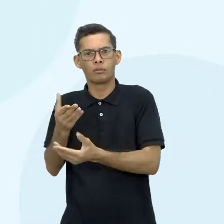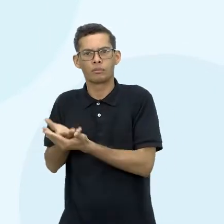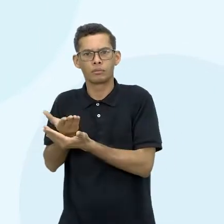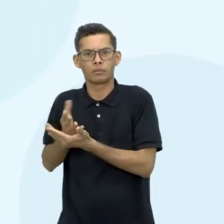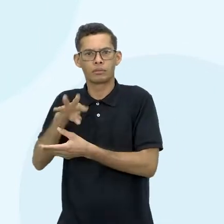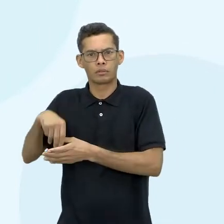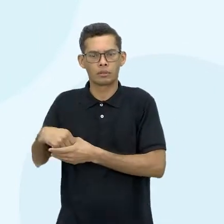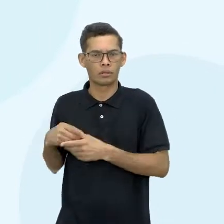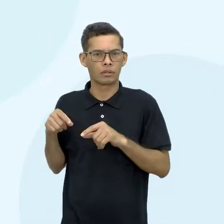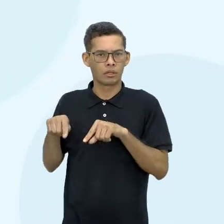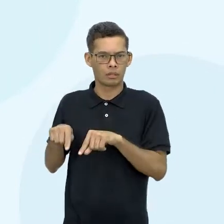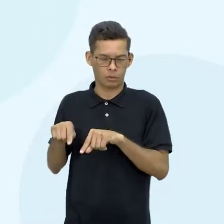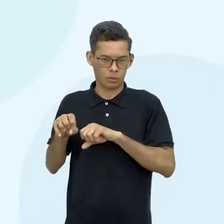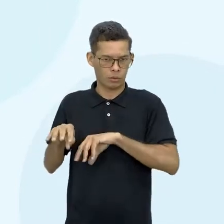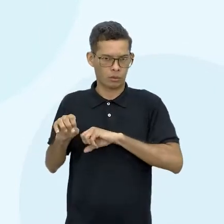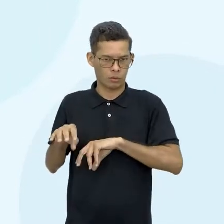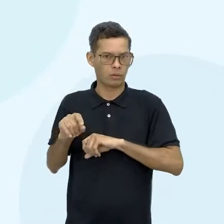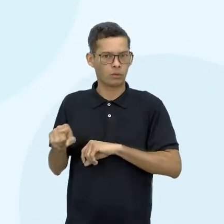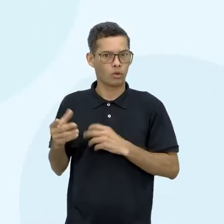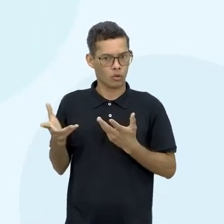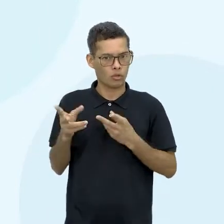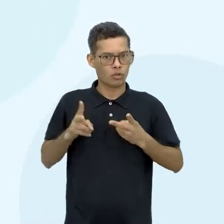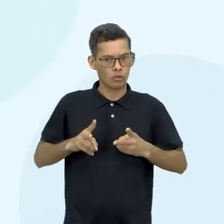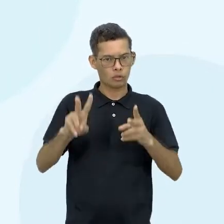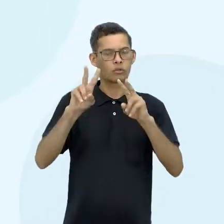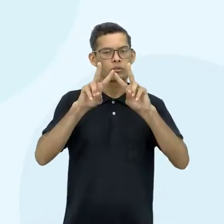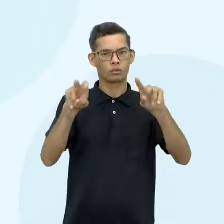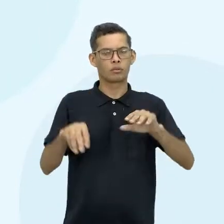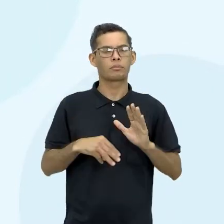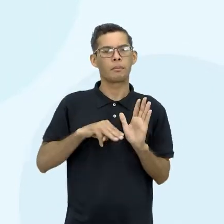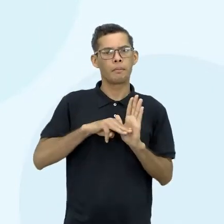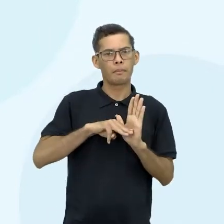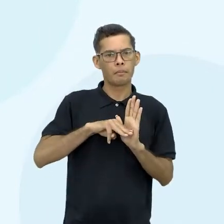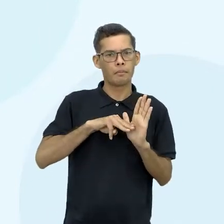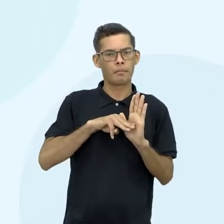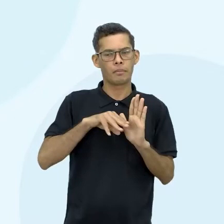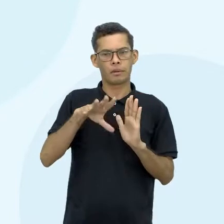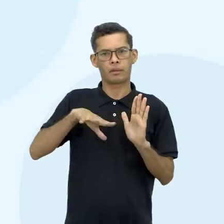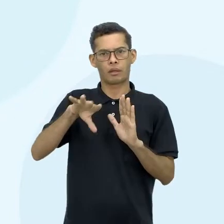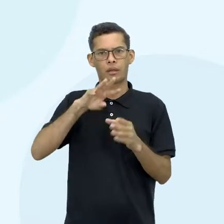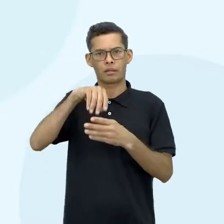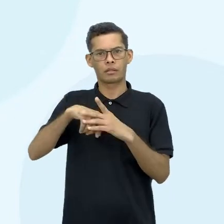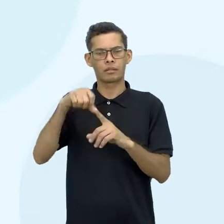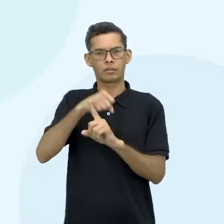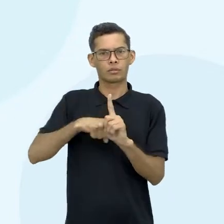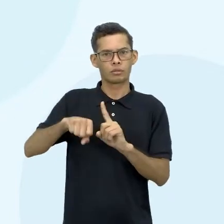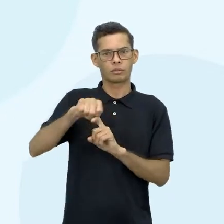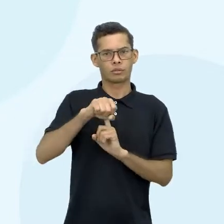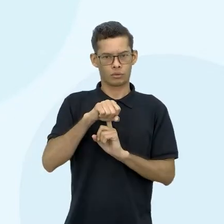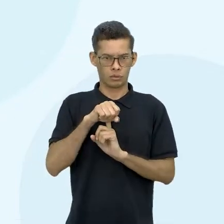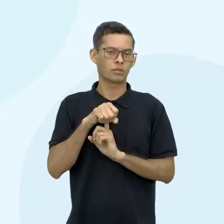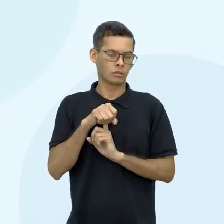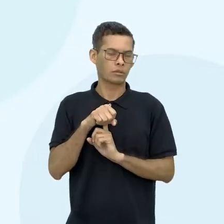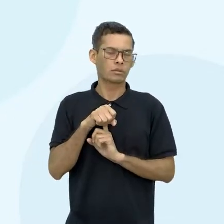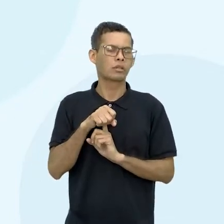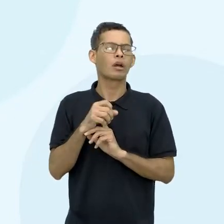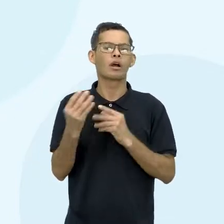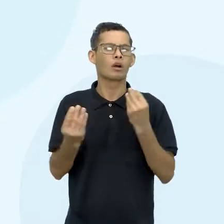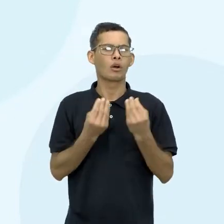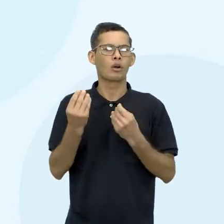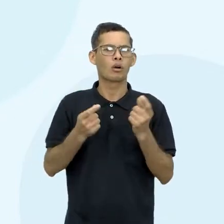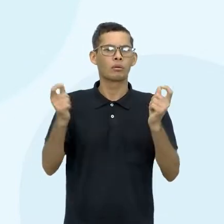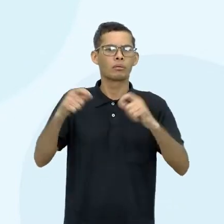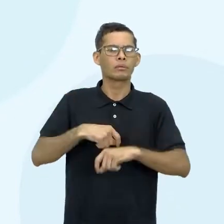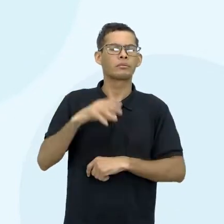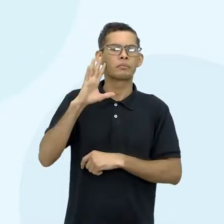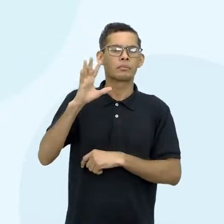haverá continuação da exposição dos métodos de pesquisa em sociologia, o que poderá colaborar para uma chuva